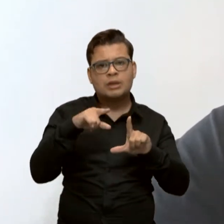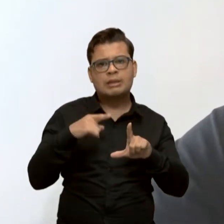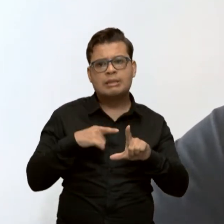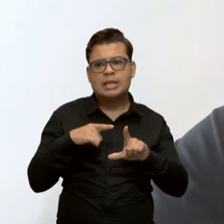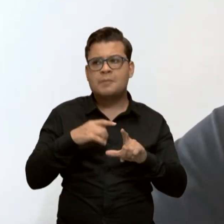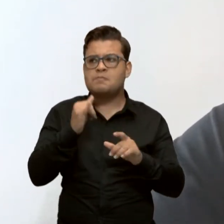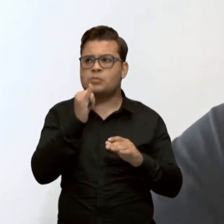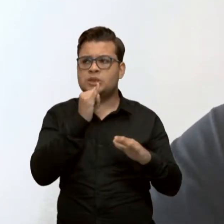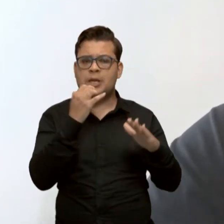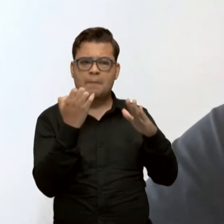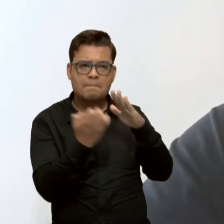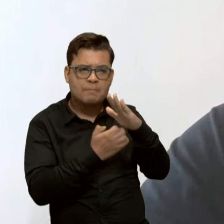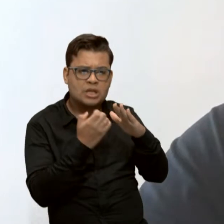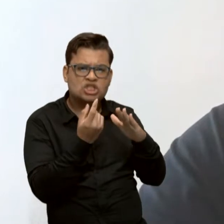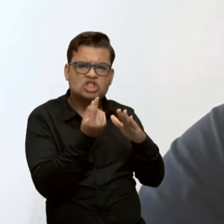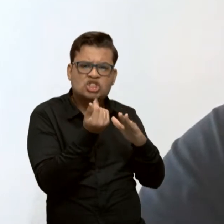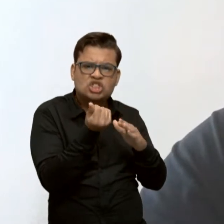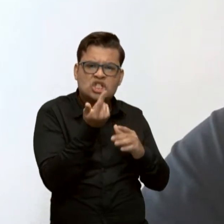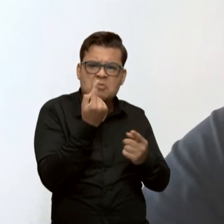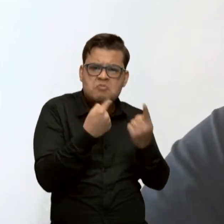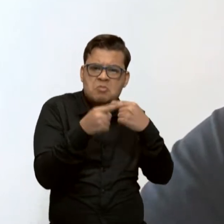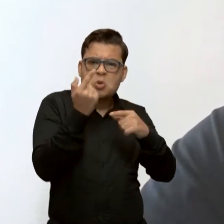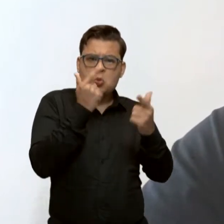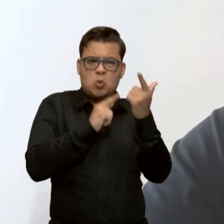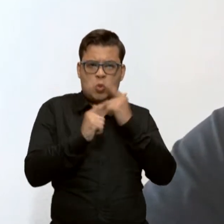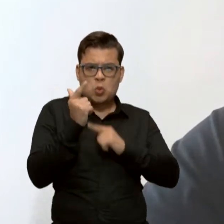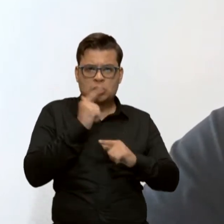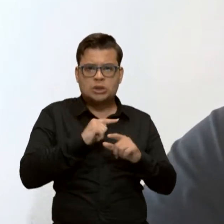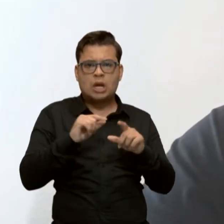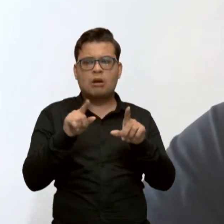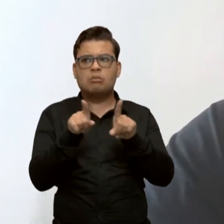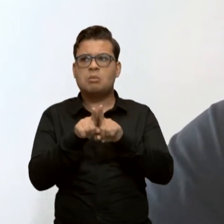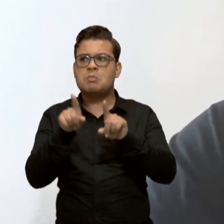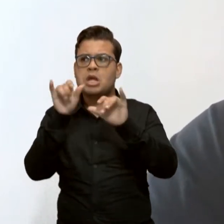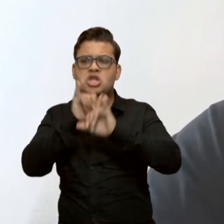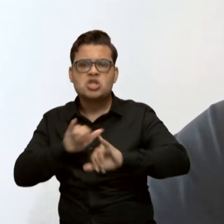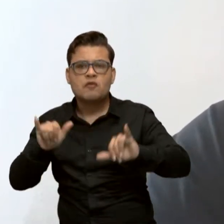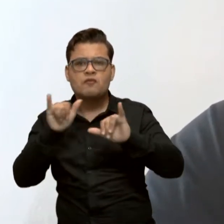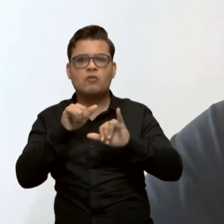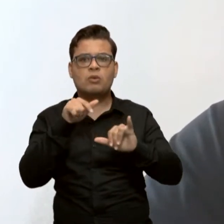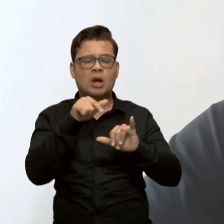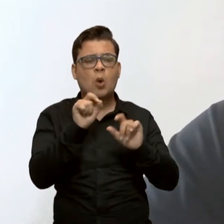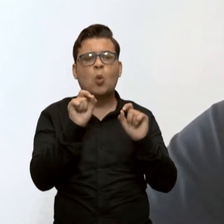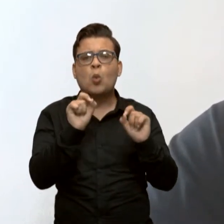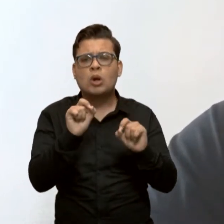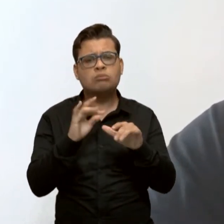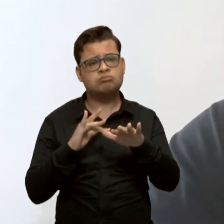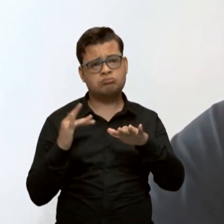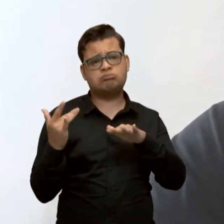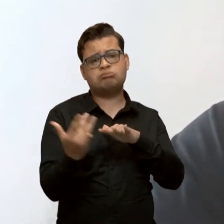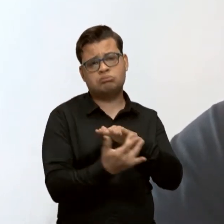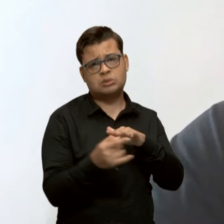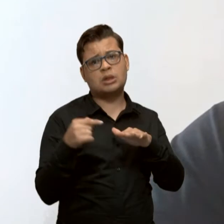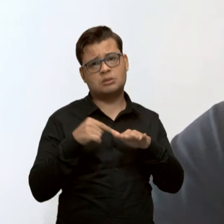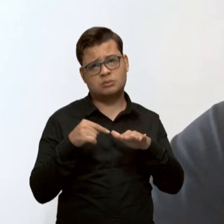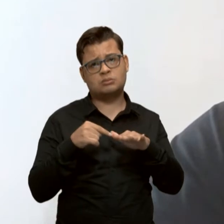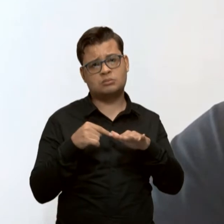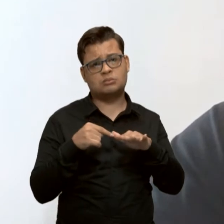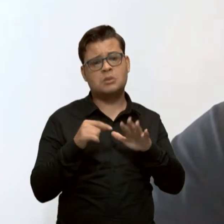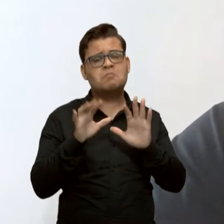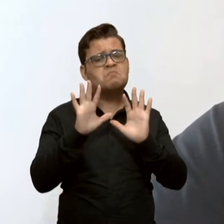os negócios, para anunciar os negócios, as redes sociais, né? Eu imagino que vai chegar uma